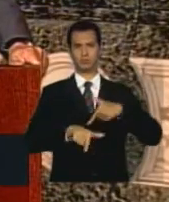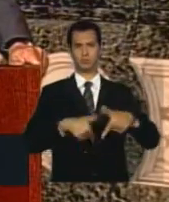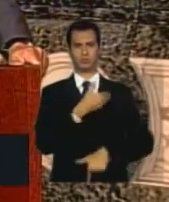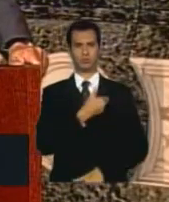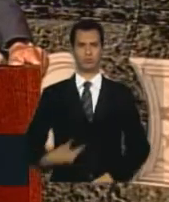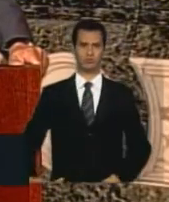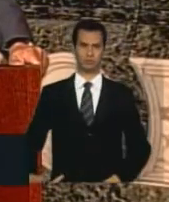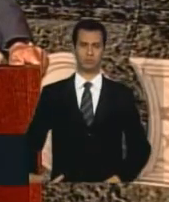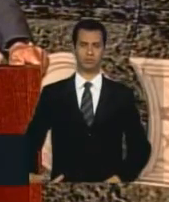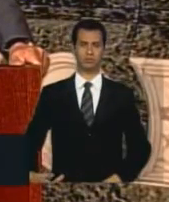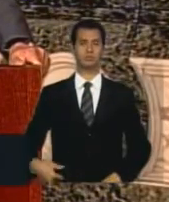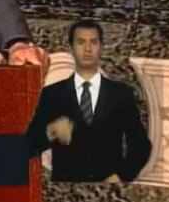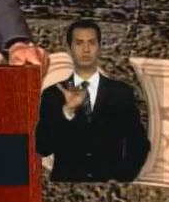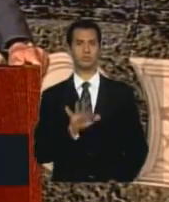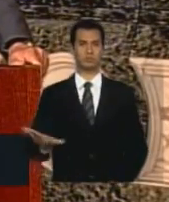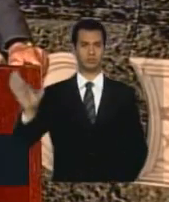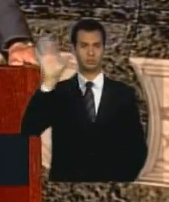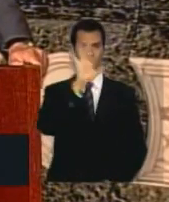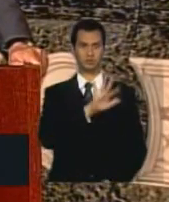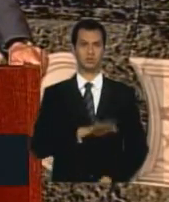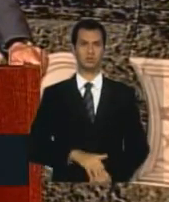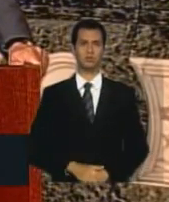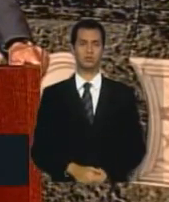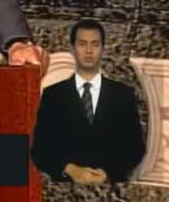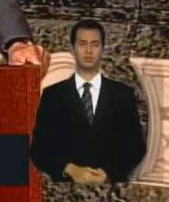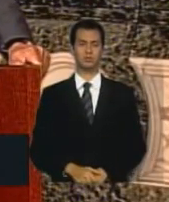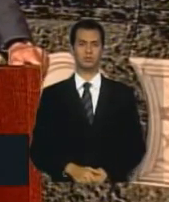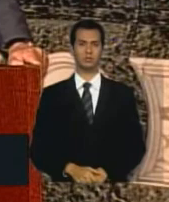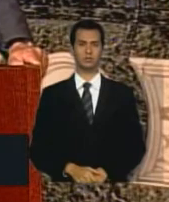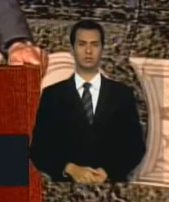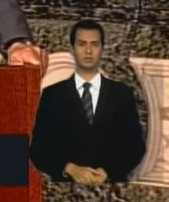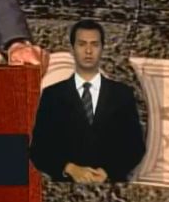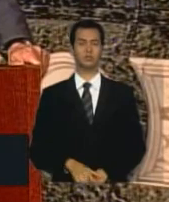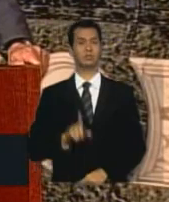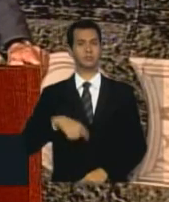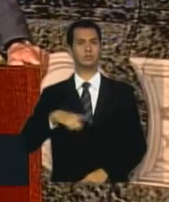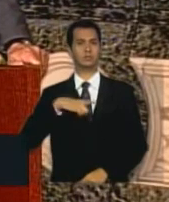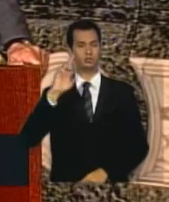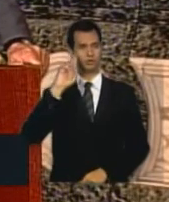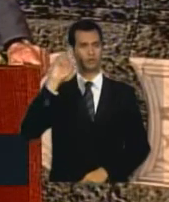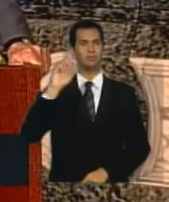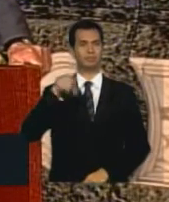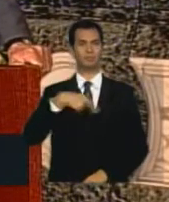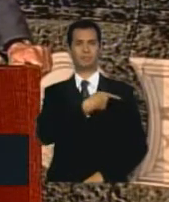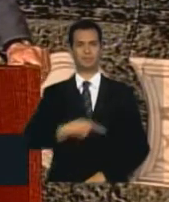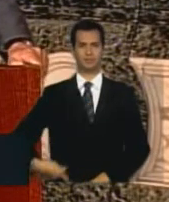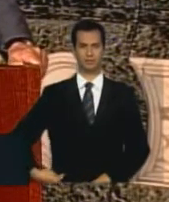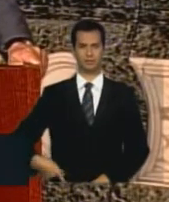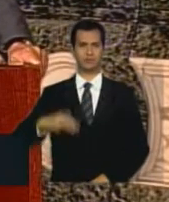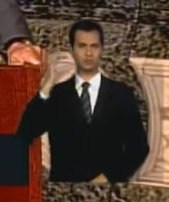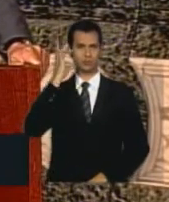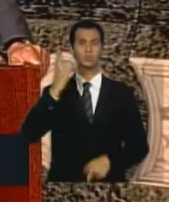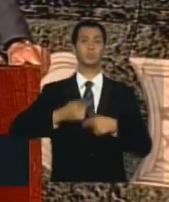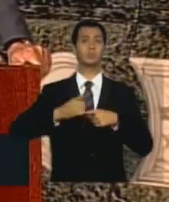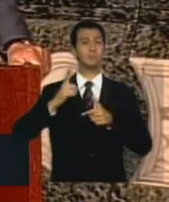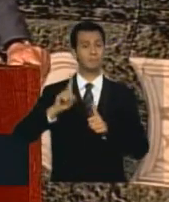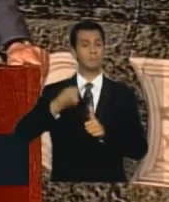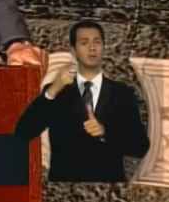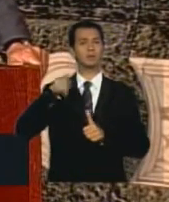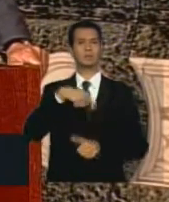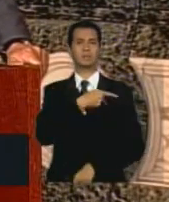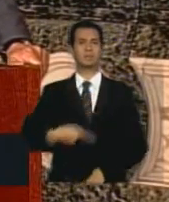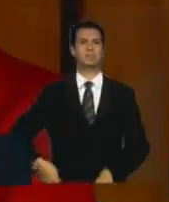federada e comandada politicamente pela senhora presidenta, que orientou desde o